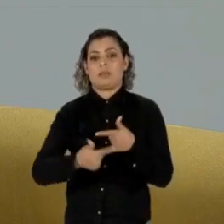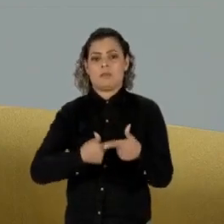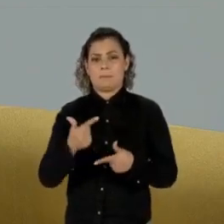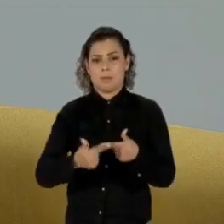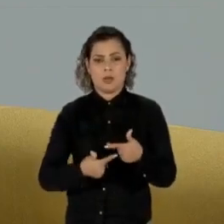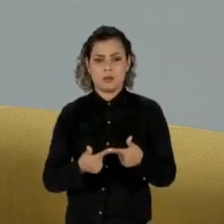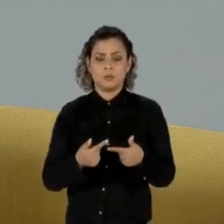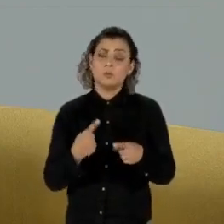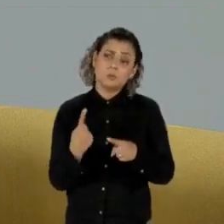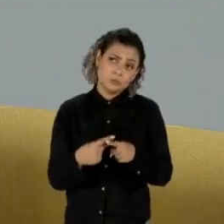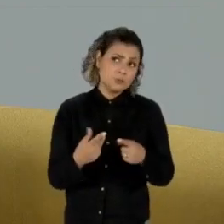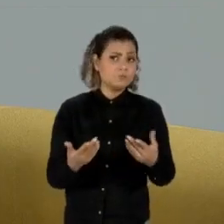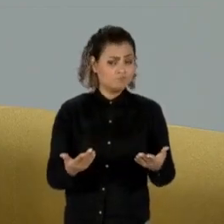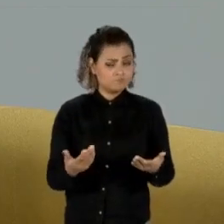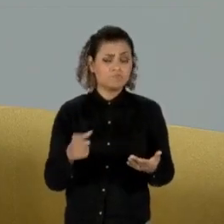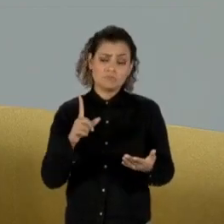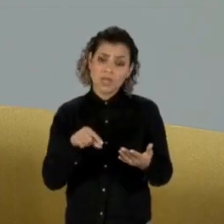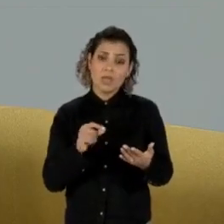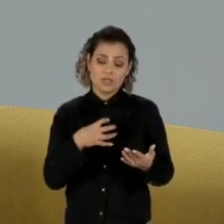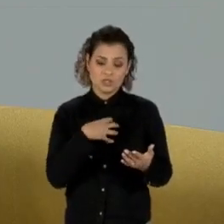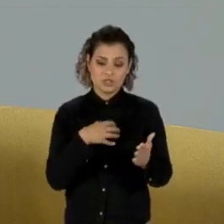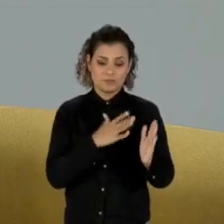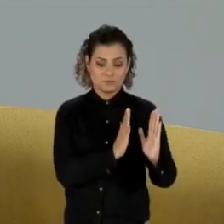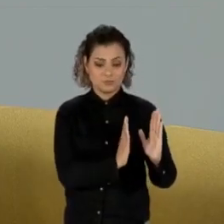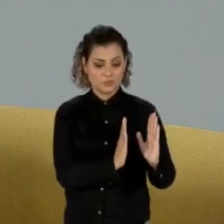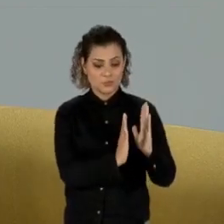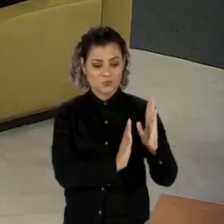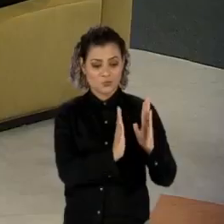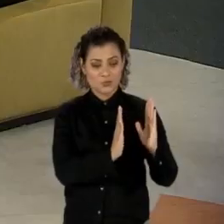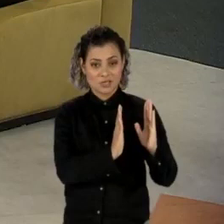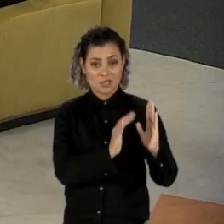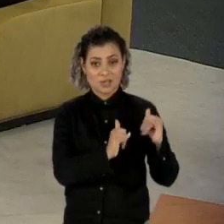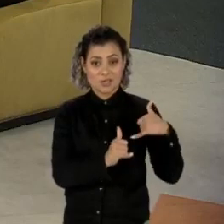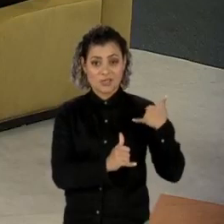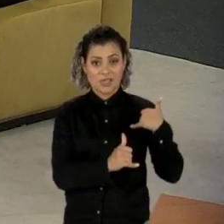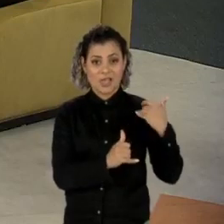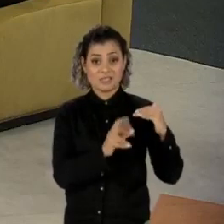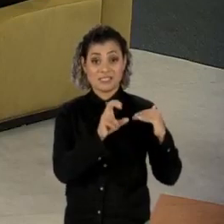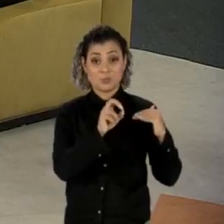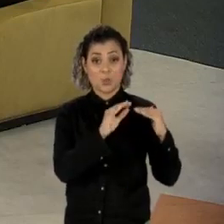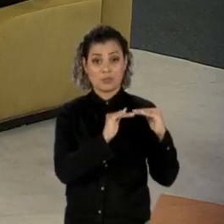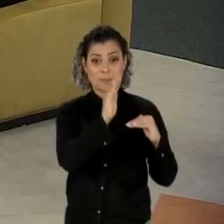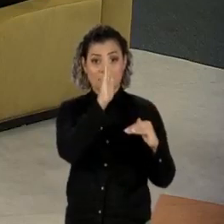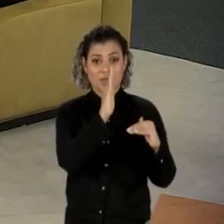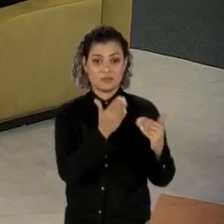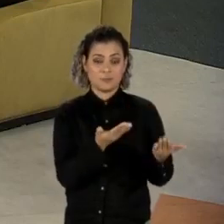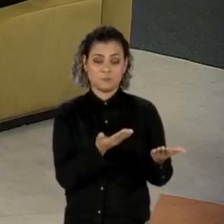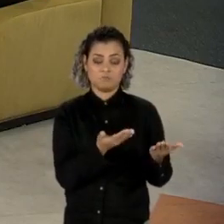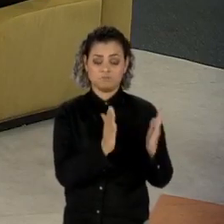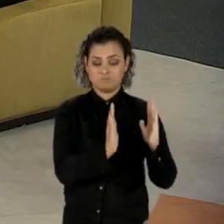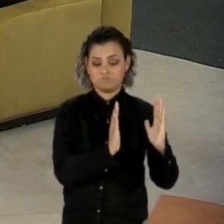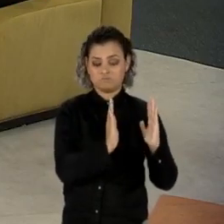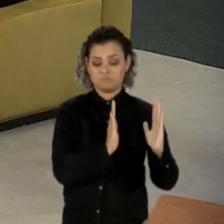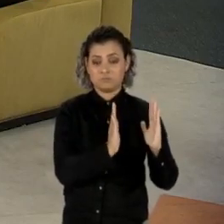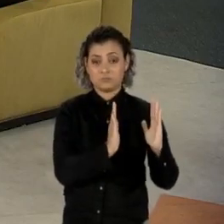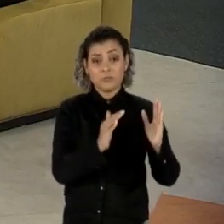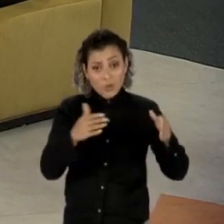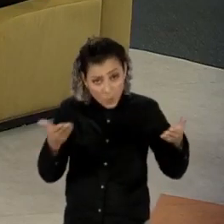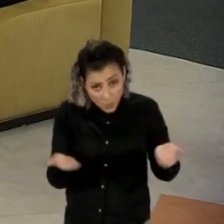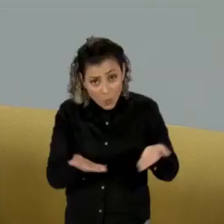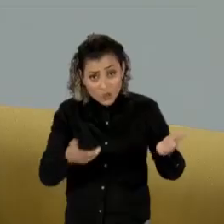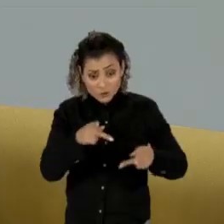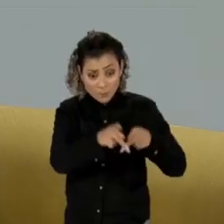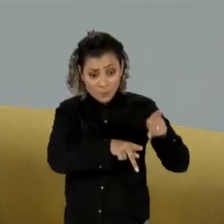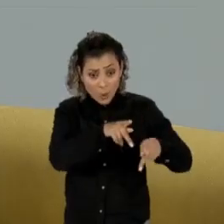no recorte de idade nep assim acima de 50 anos é mas hoje em dia essa